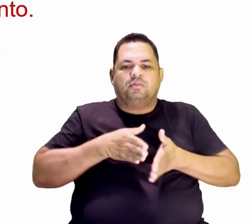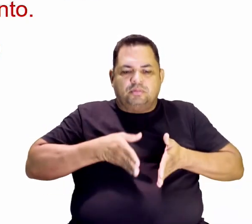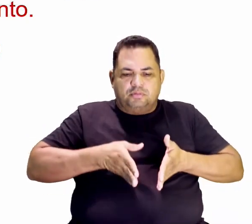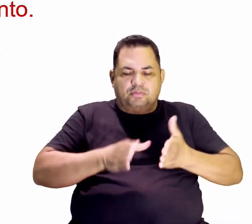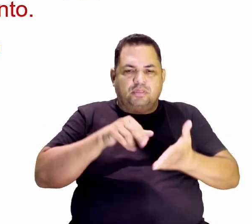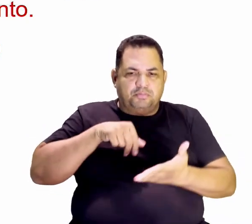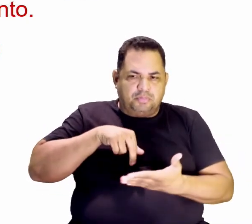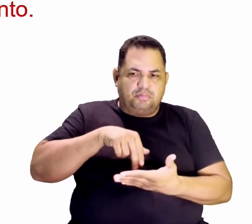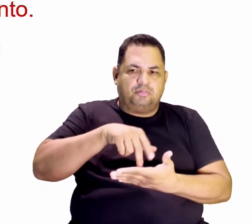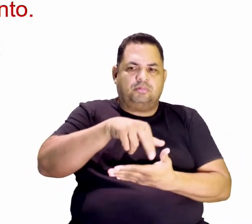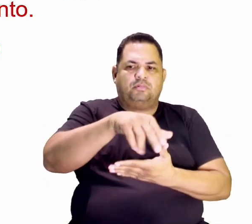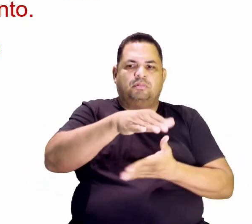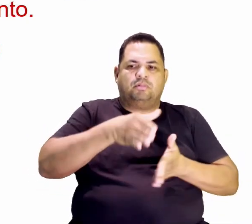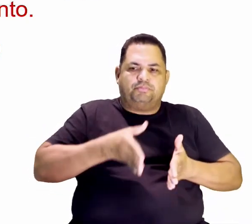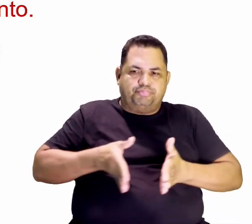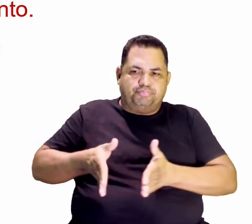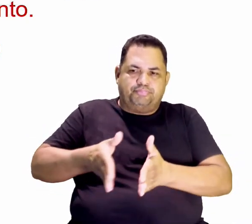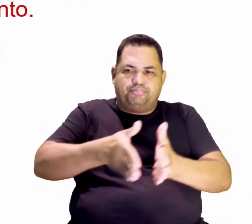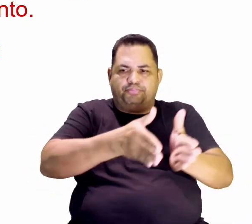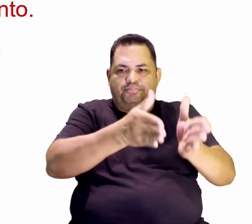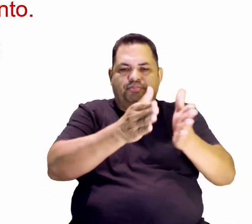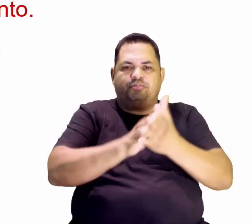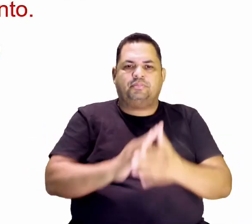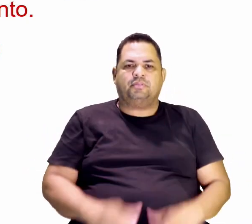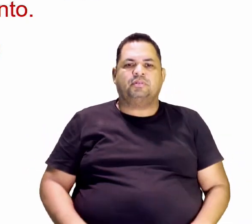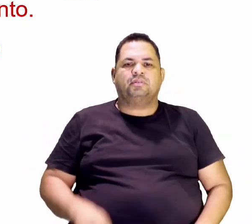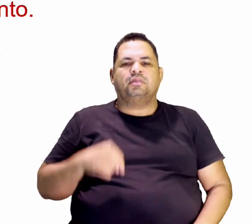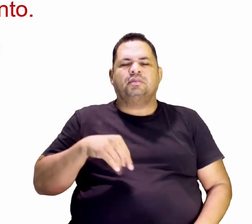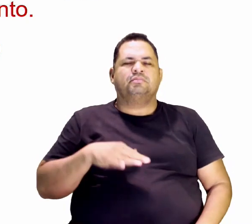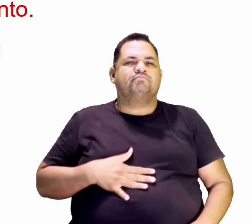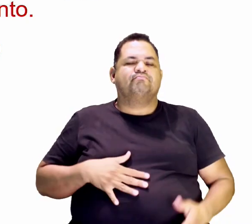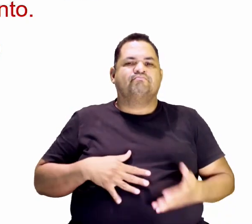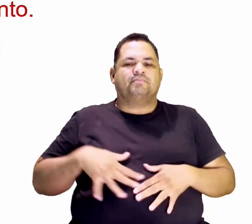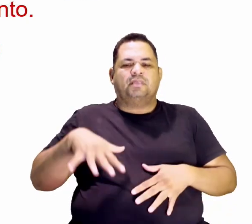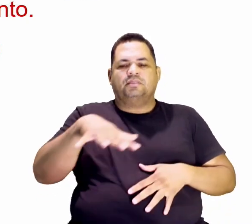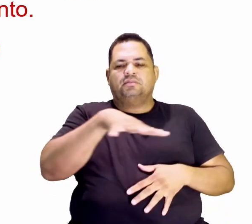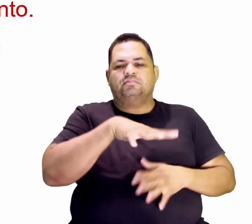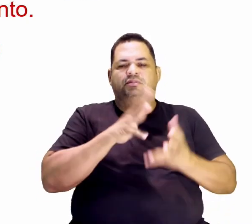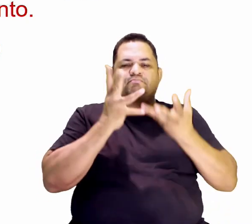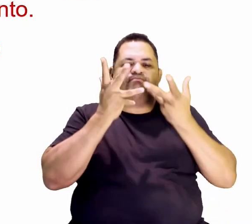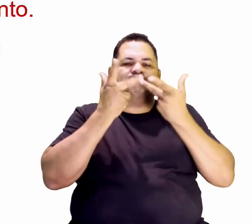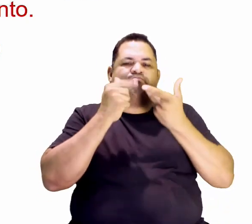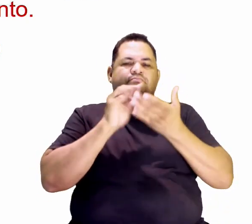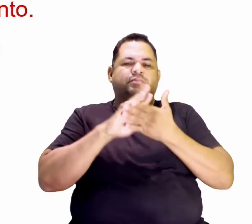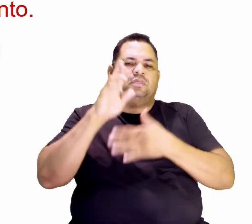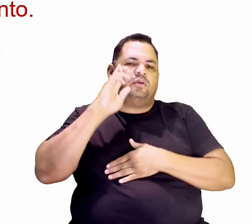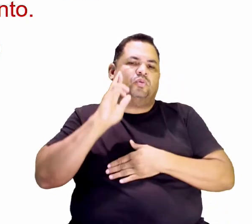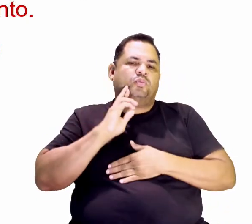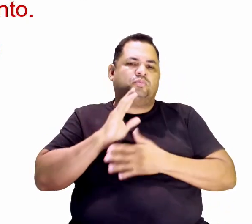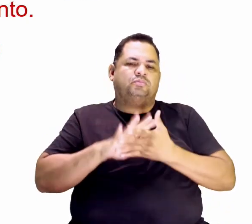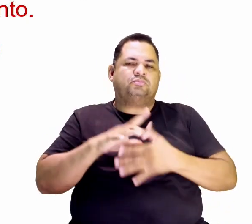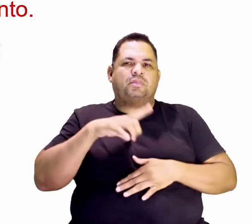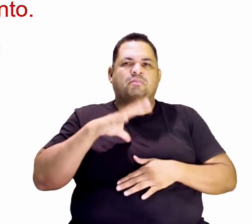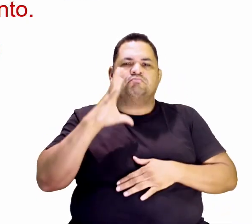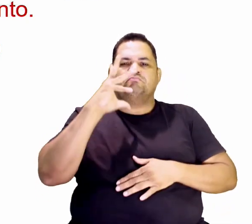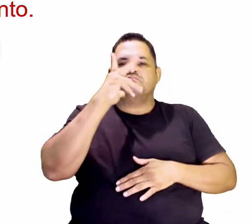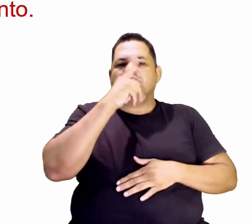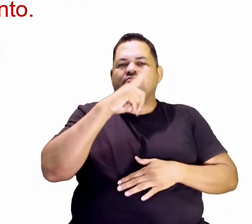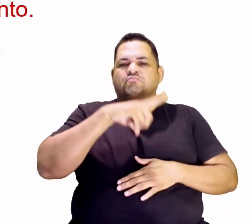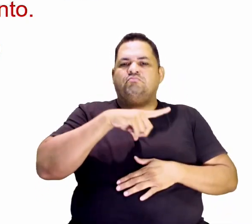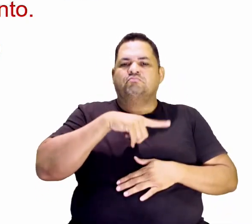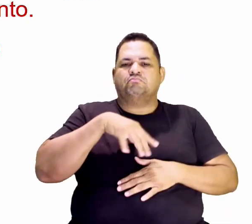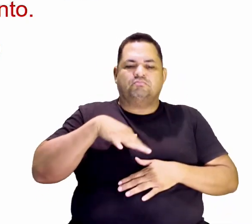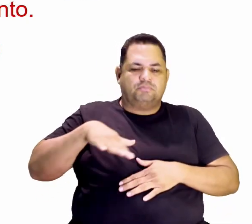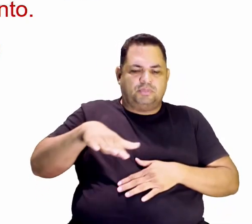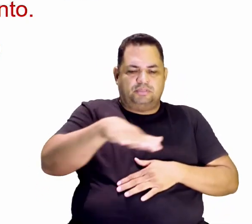gente tem espaços maravilhosos em Rondônia, né, gente? A gente tem uma mata muito densa, muito bonita, né? E já tem espaços com